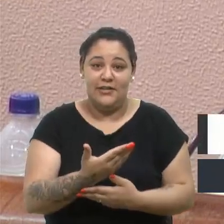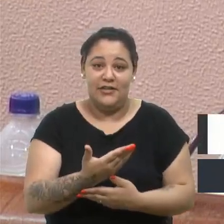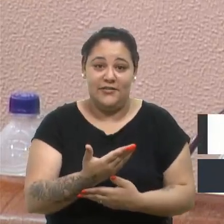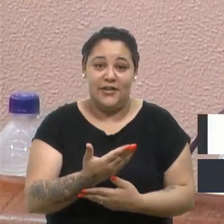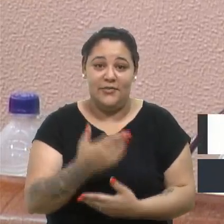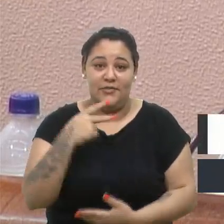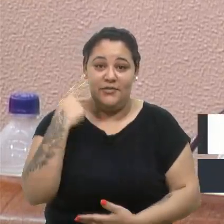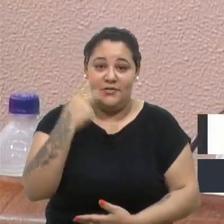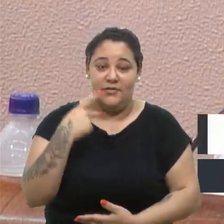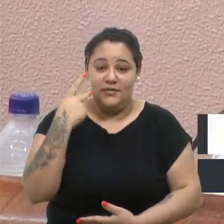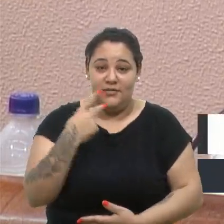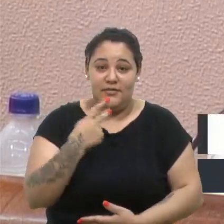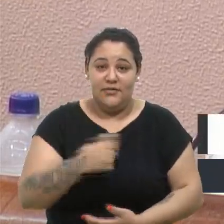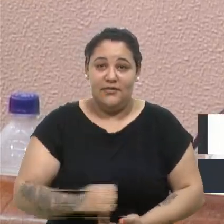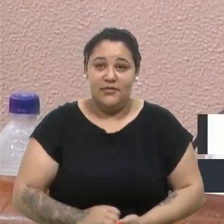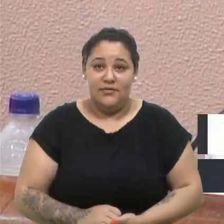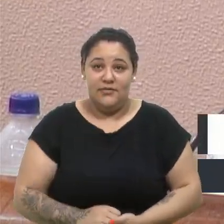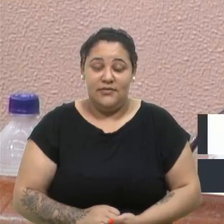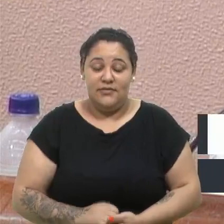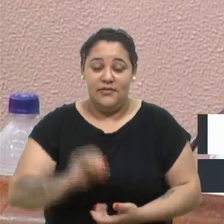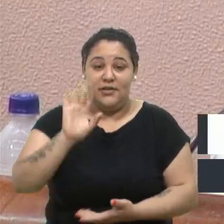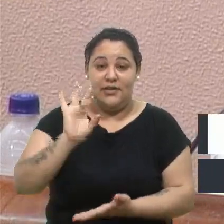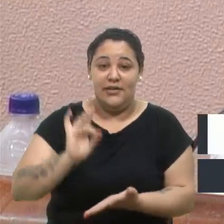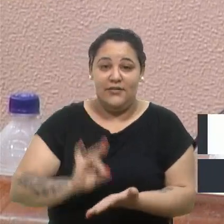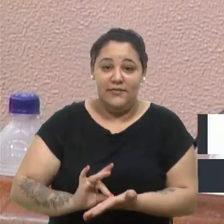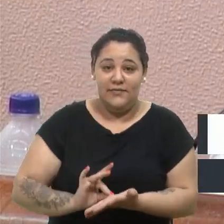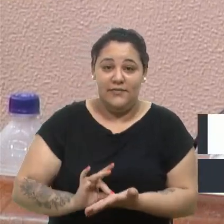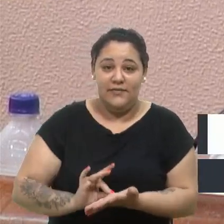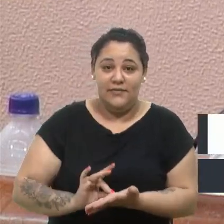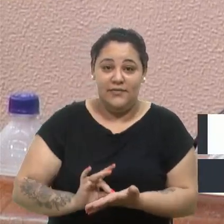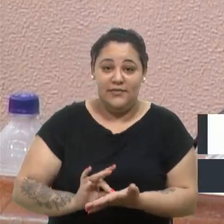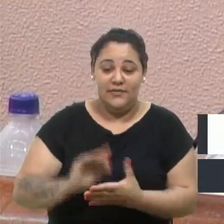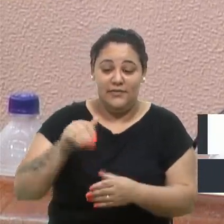vereadores que registrem seus votos.